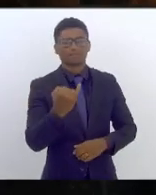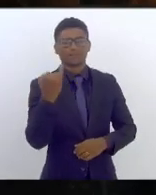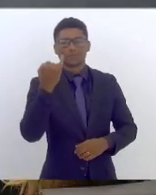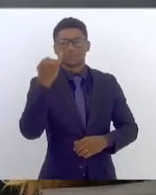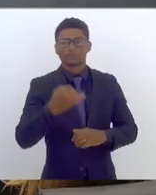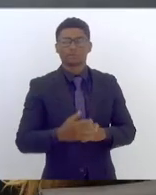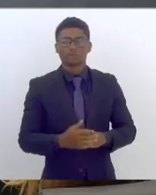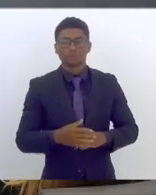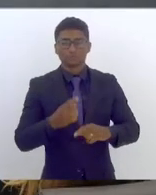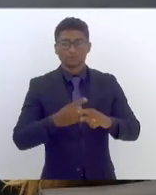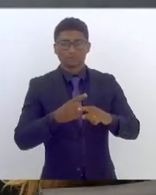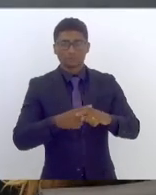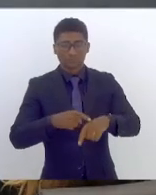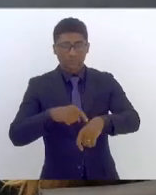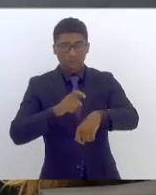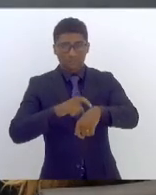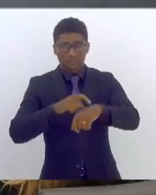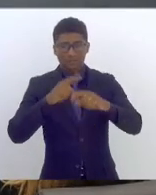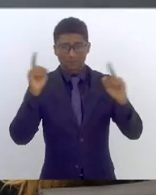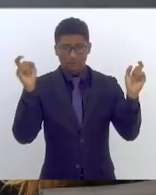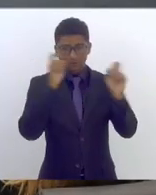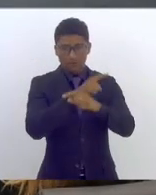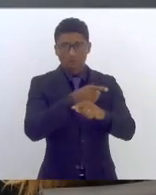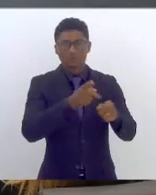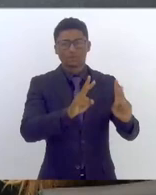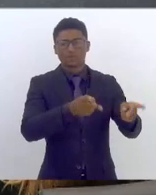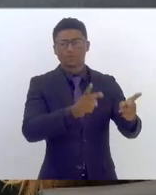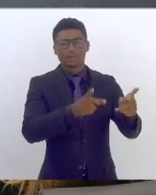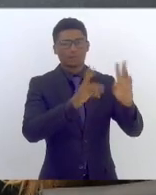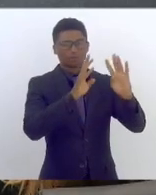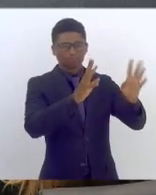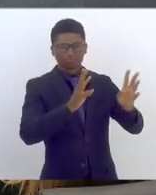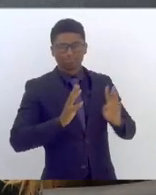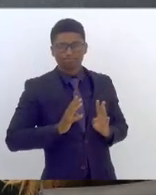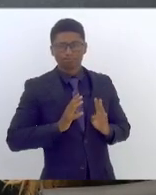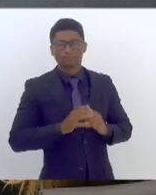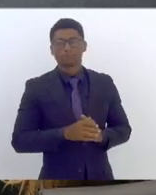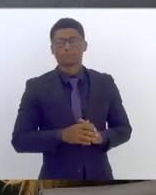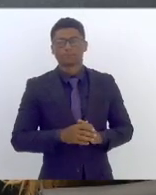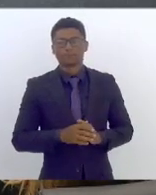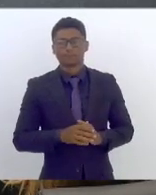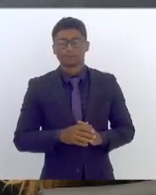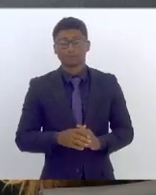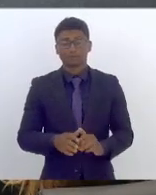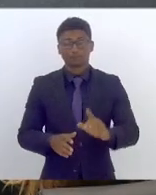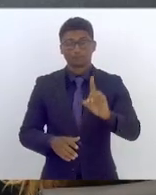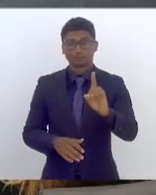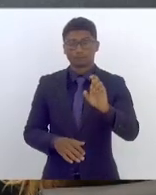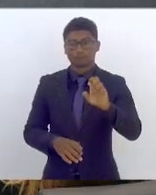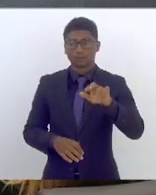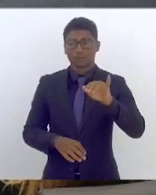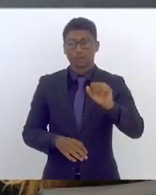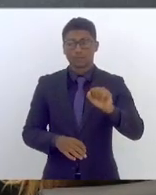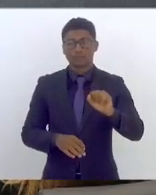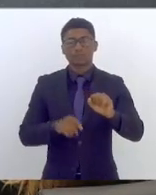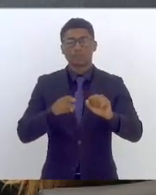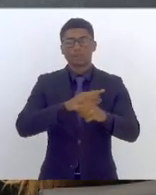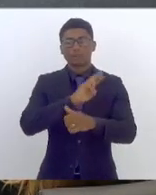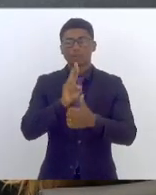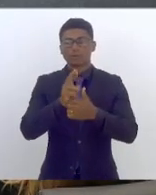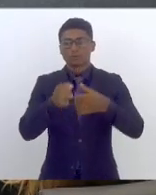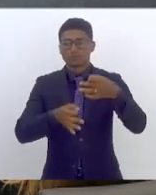nos momentos mais difíceis Excelentíssimo Senhor Denis A7 Procurador de Justiça e